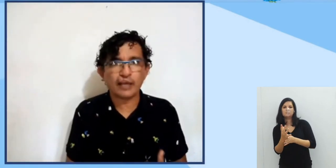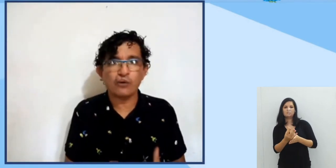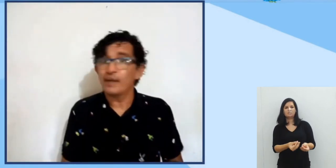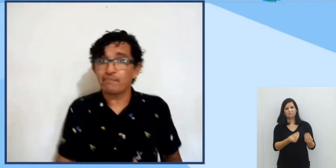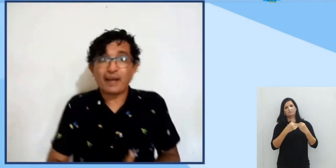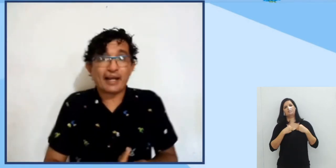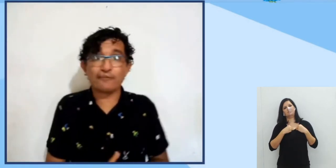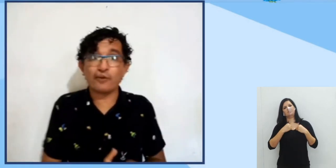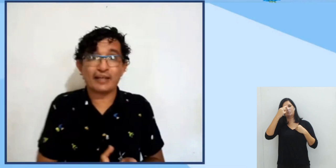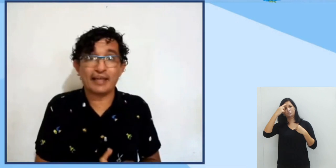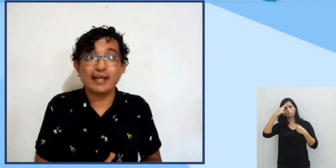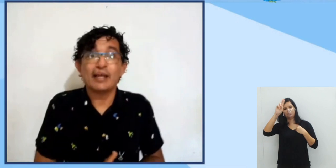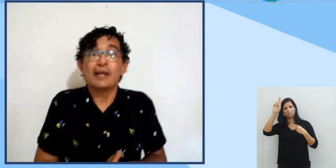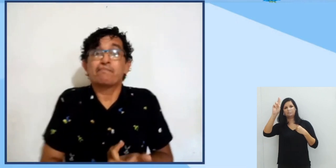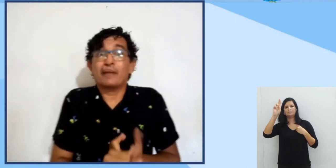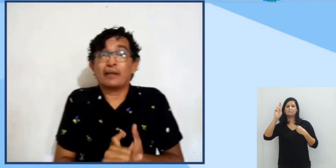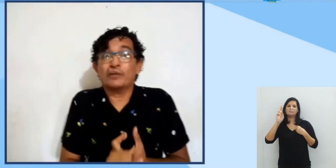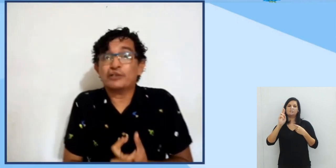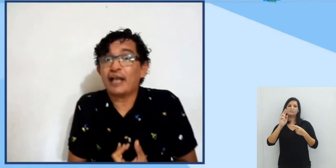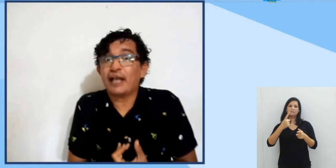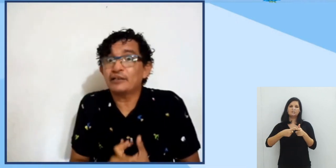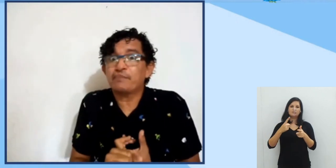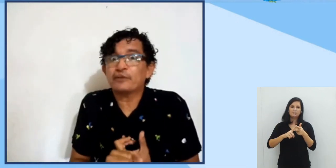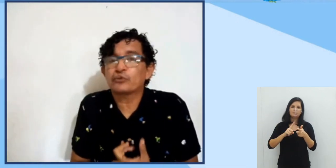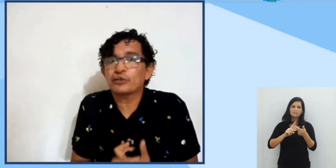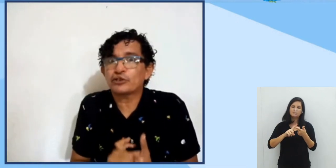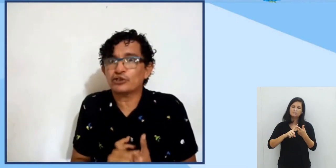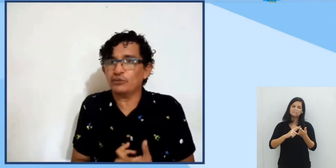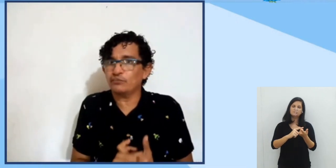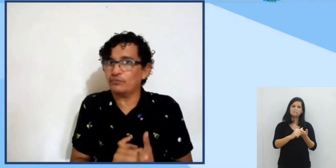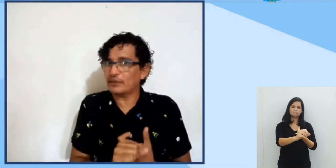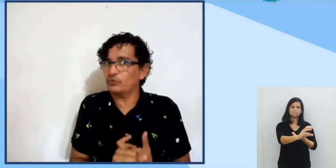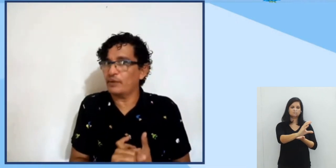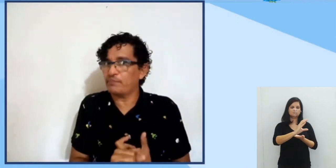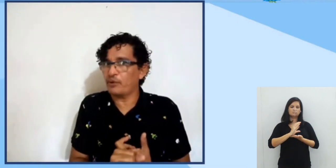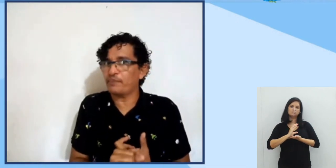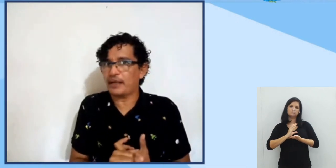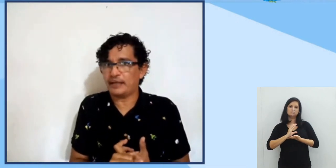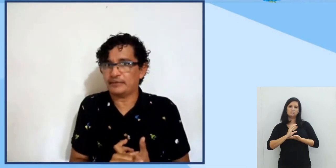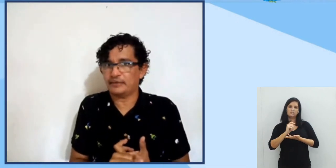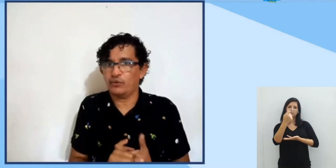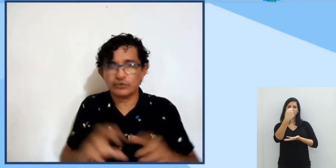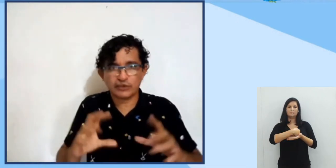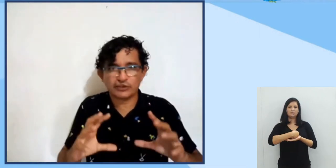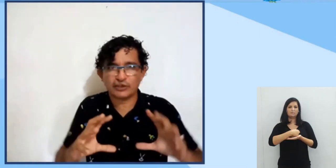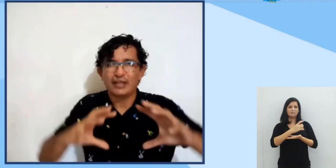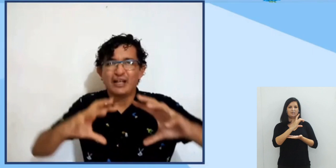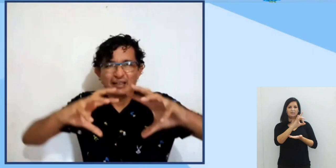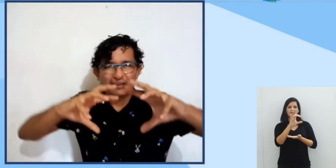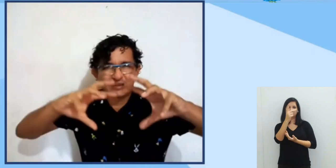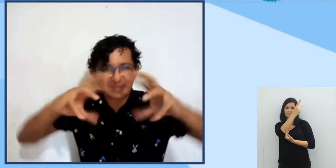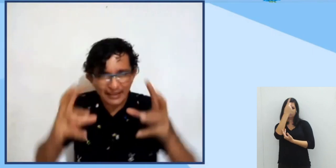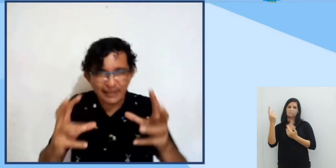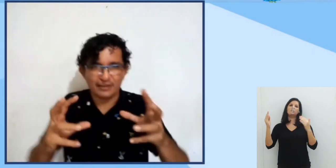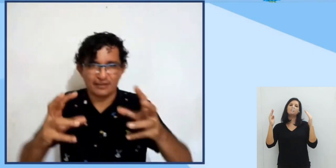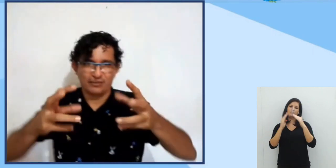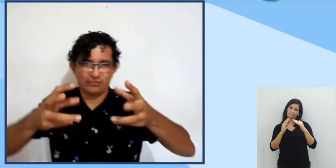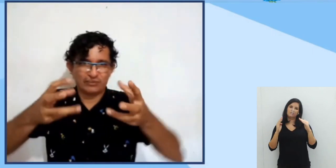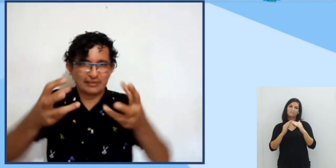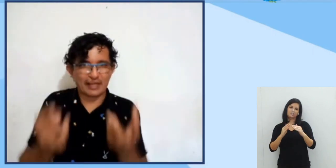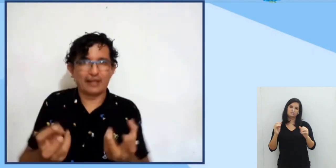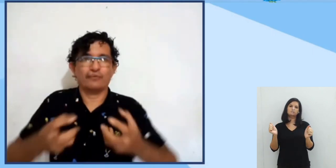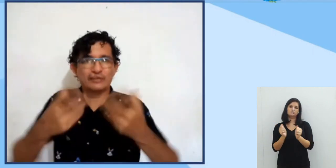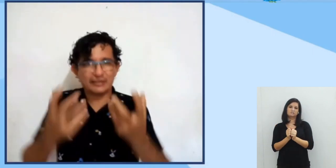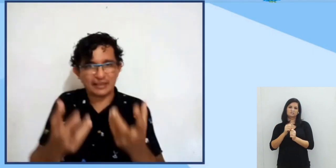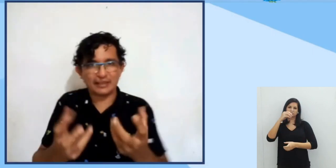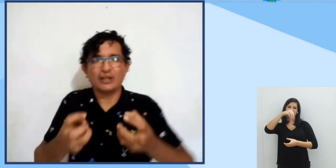senhor feudal, pagavam até pela quantidade de pessoas que tinham na sua própria casa. Ou seja, ser